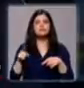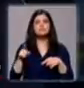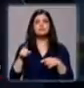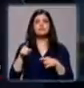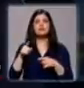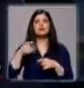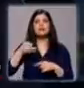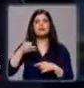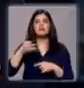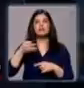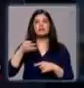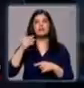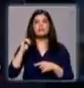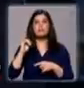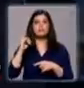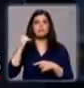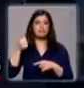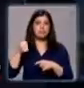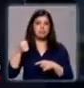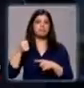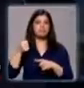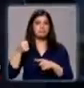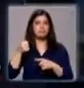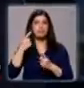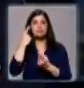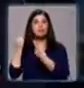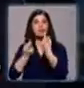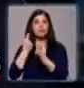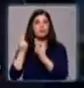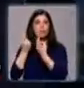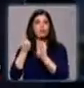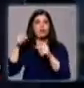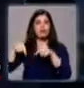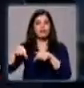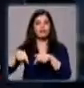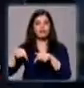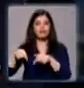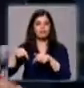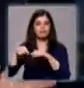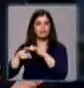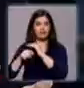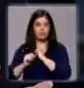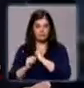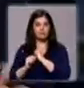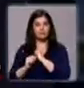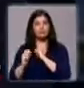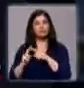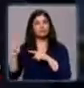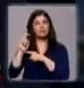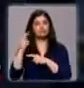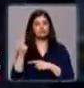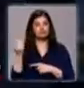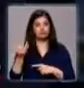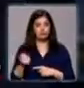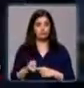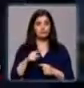interna é eo que está a acontecer é que diferente do que aconteceu em 2013